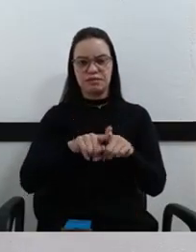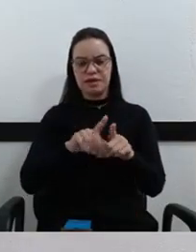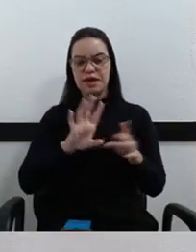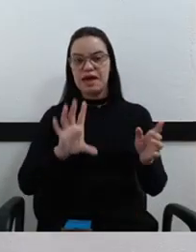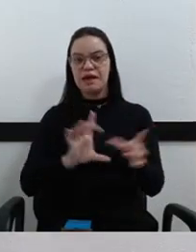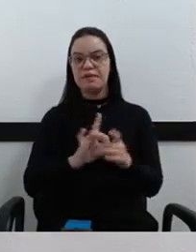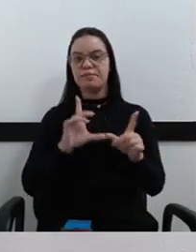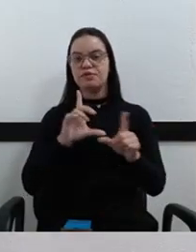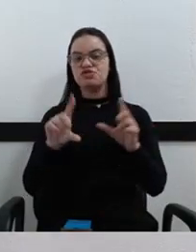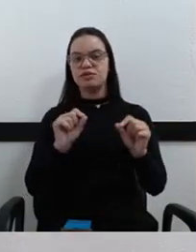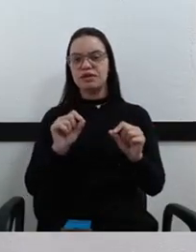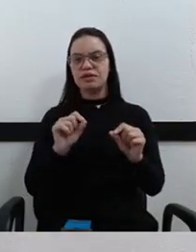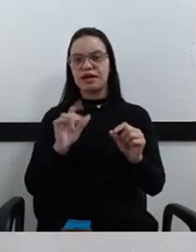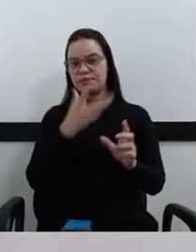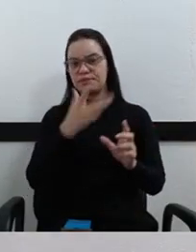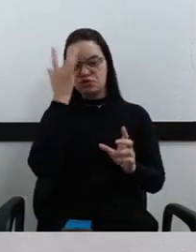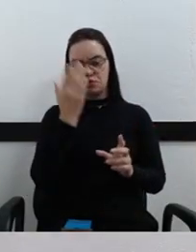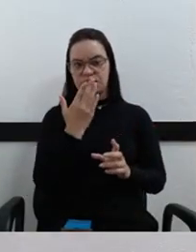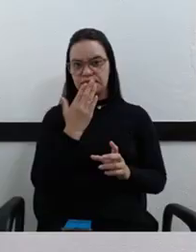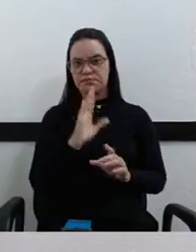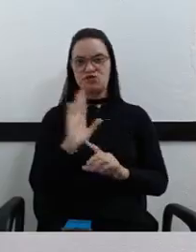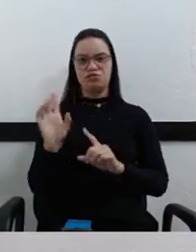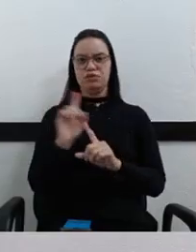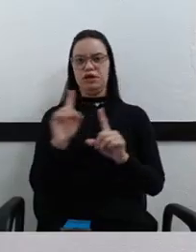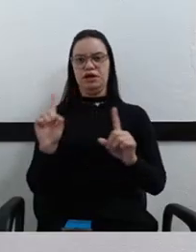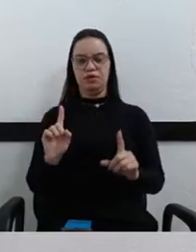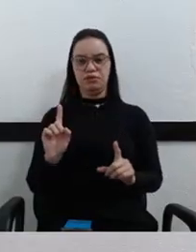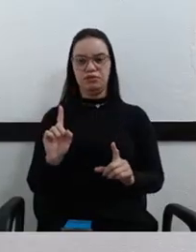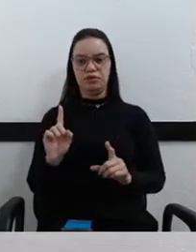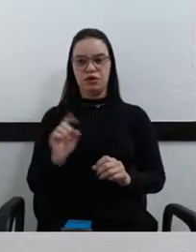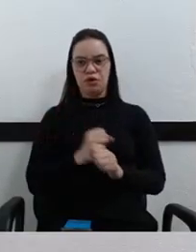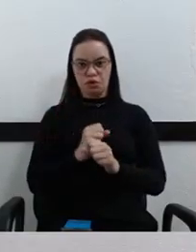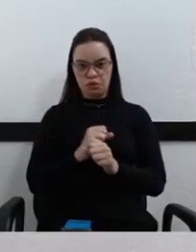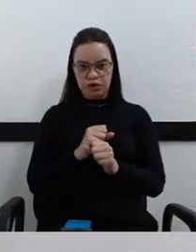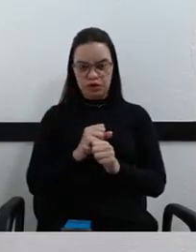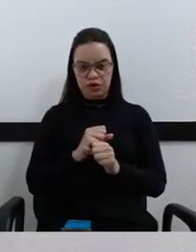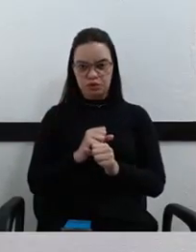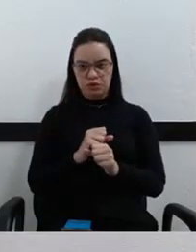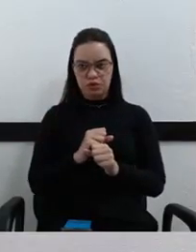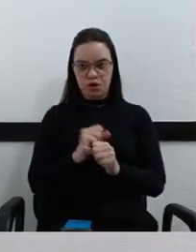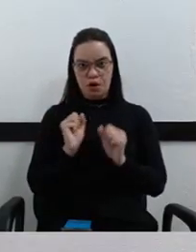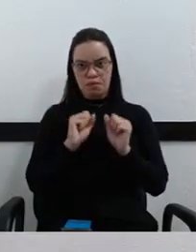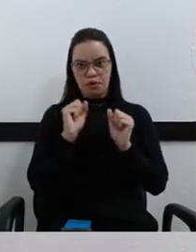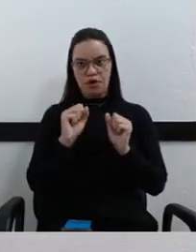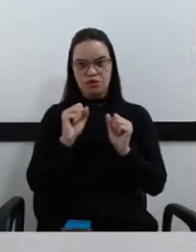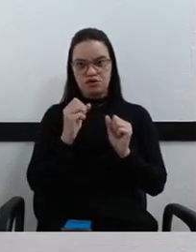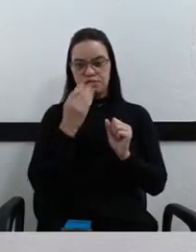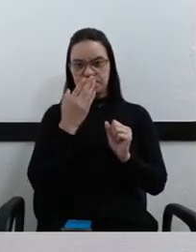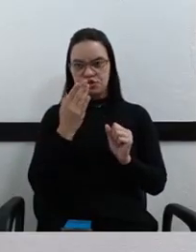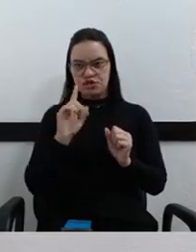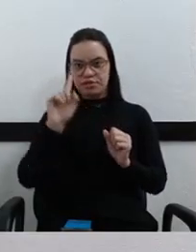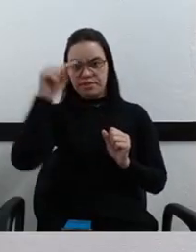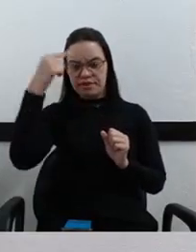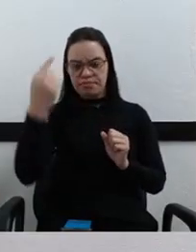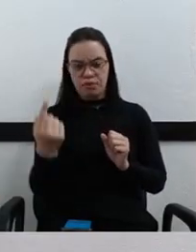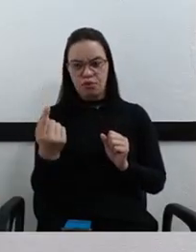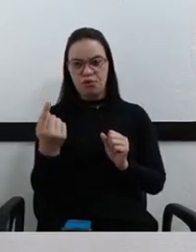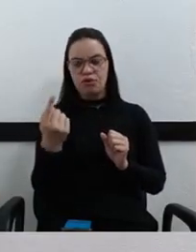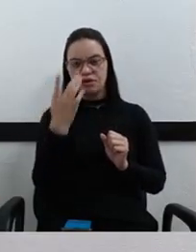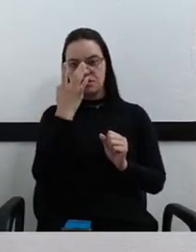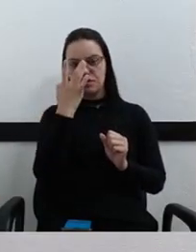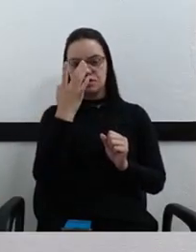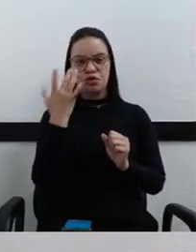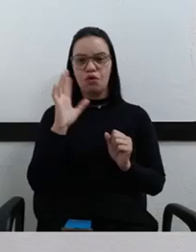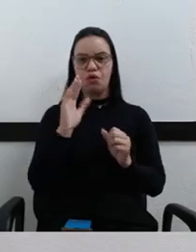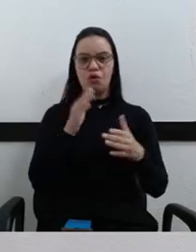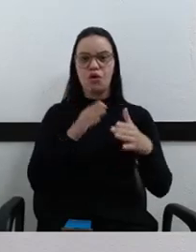permitir que quem não pediu esse ano possa pedir, ou para além do limite anteriormente previsto, que é o